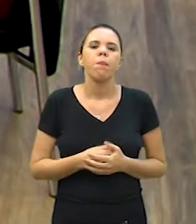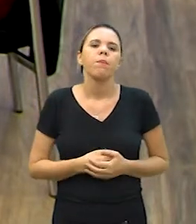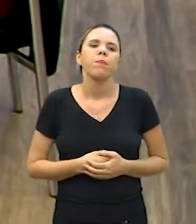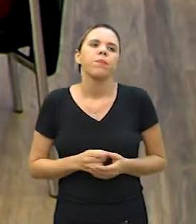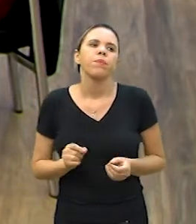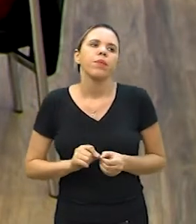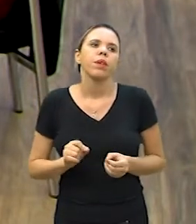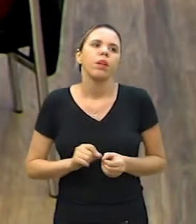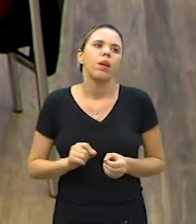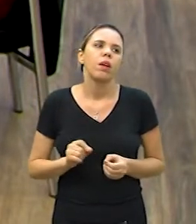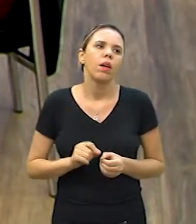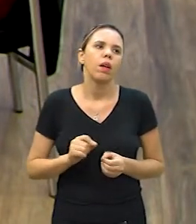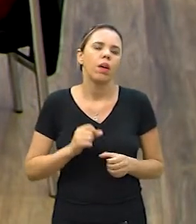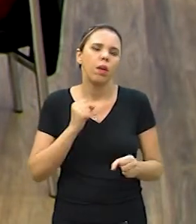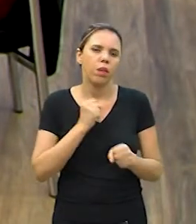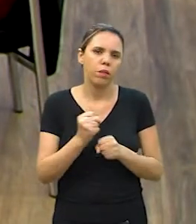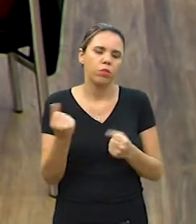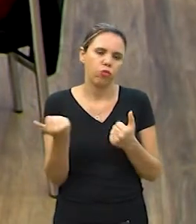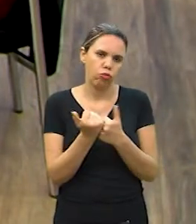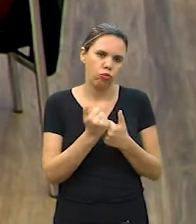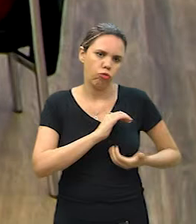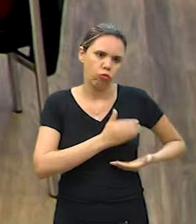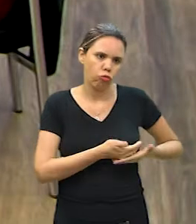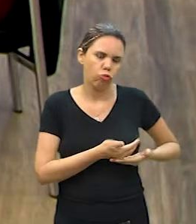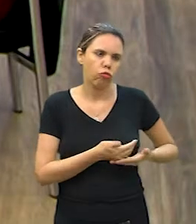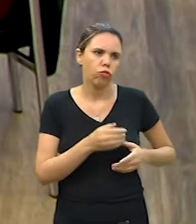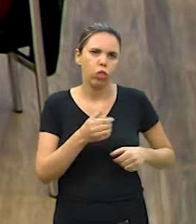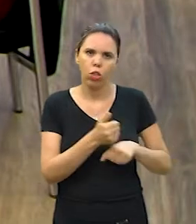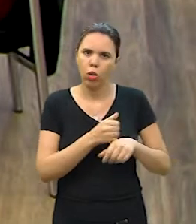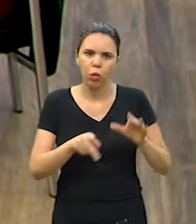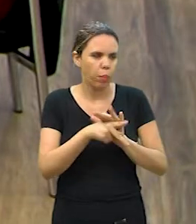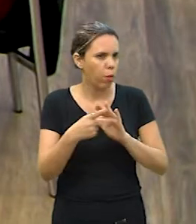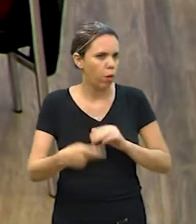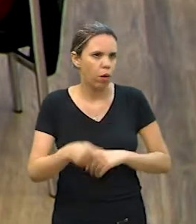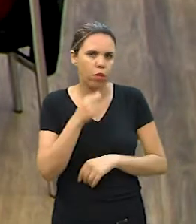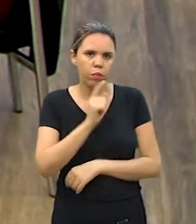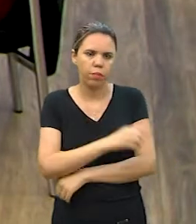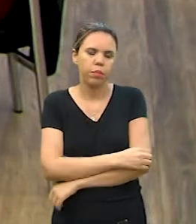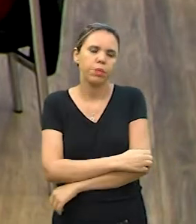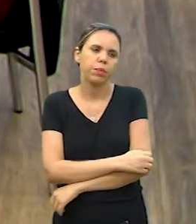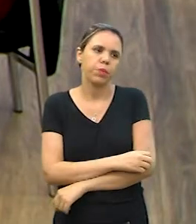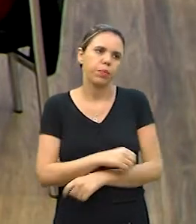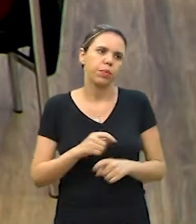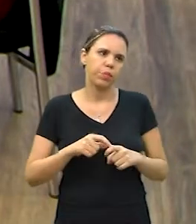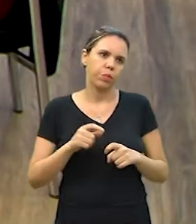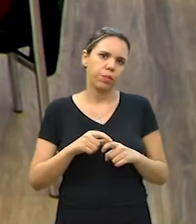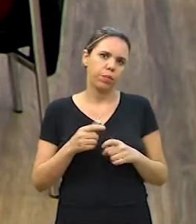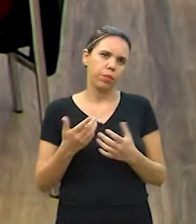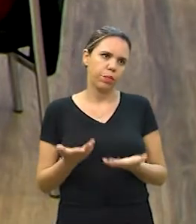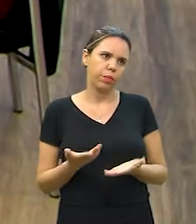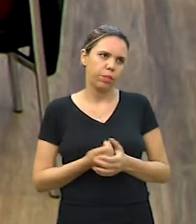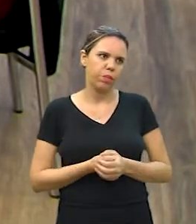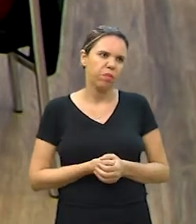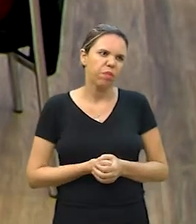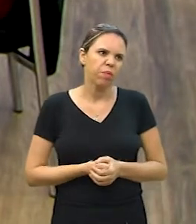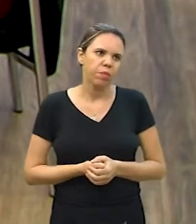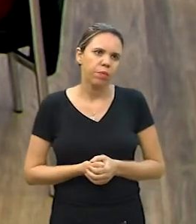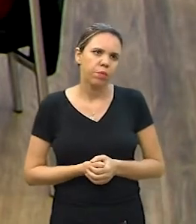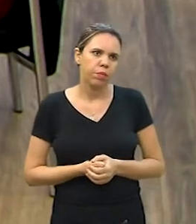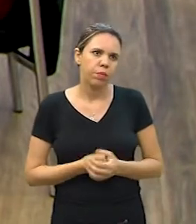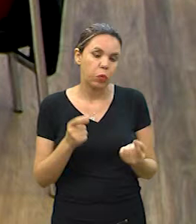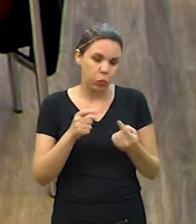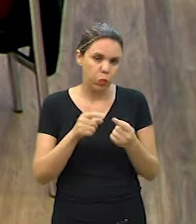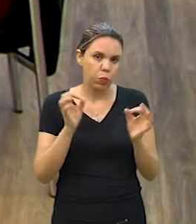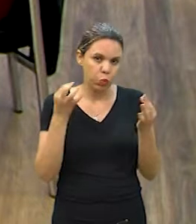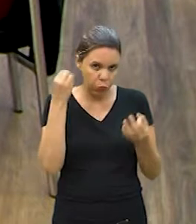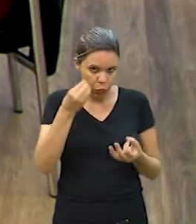ele faria a reconstrução, mas ele não era um especialista, não era um médico